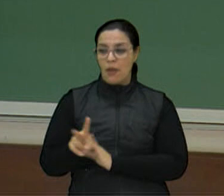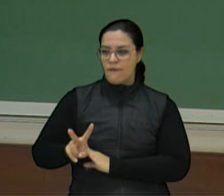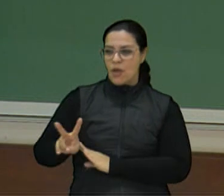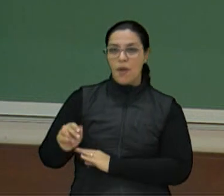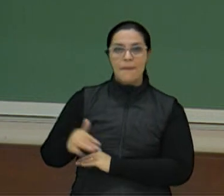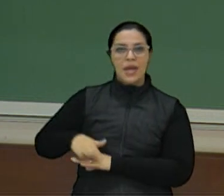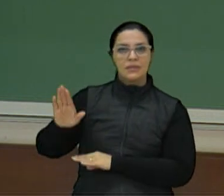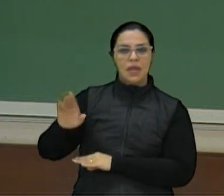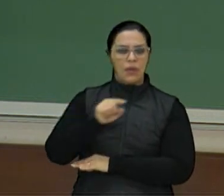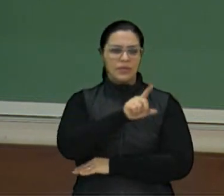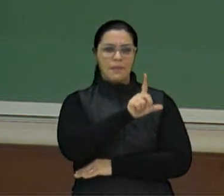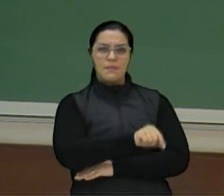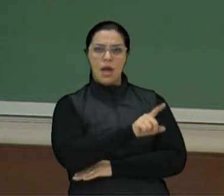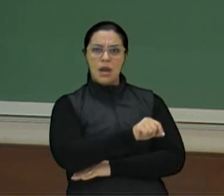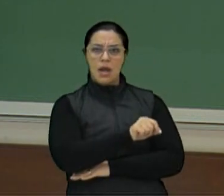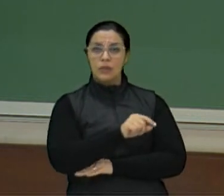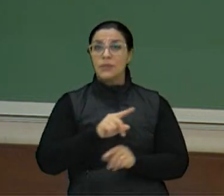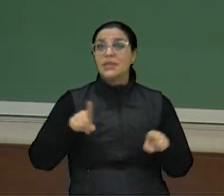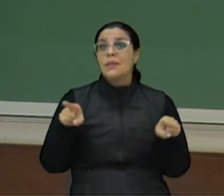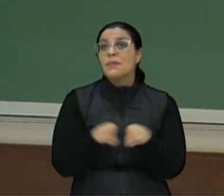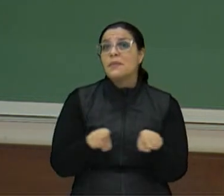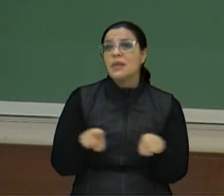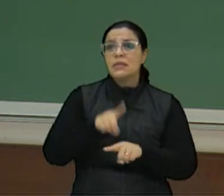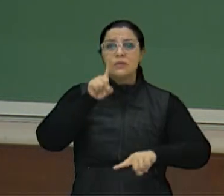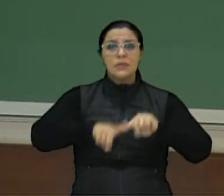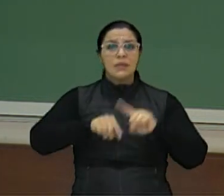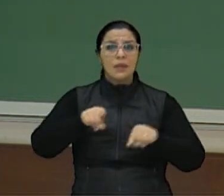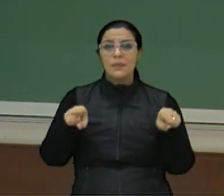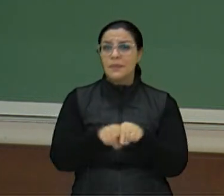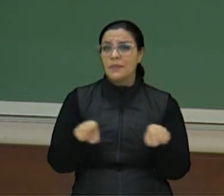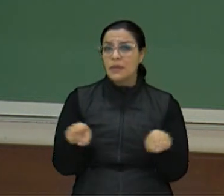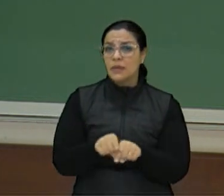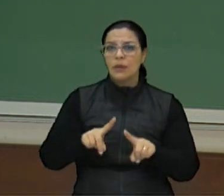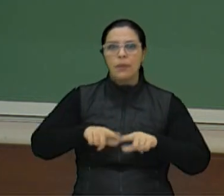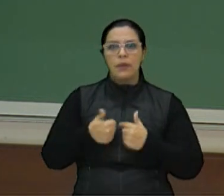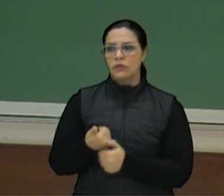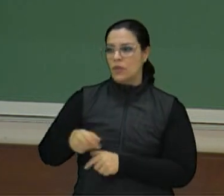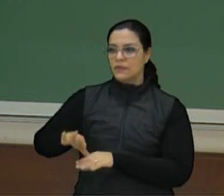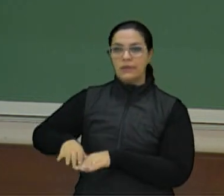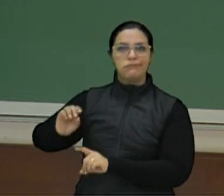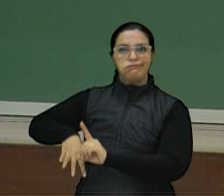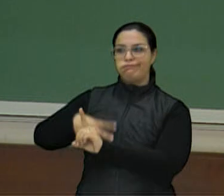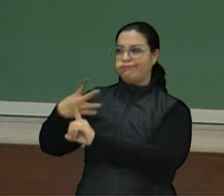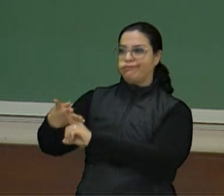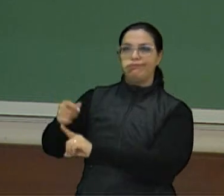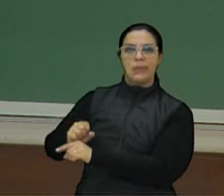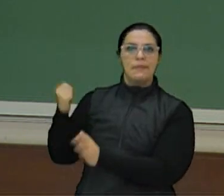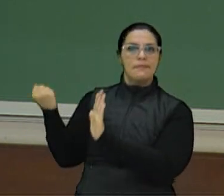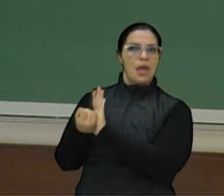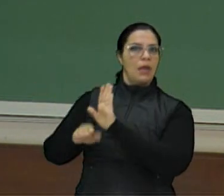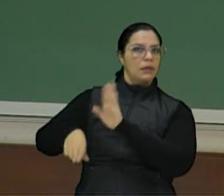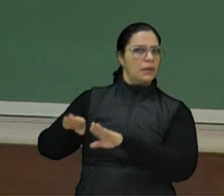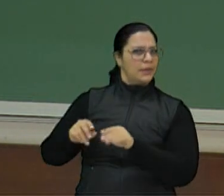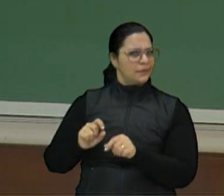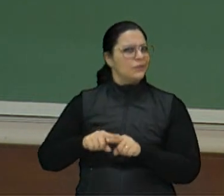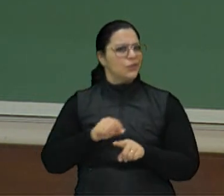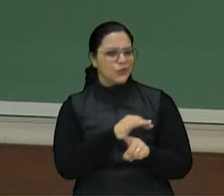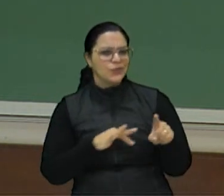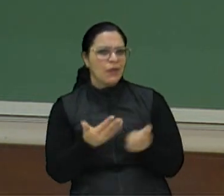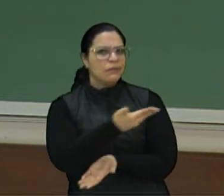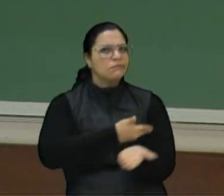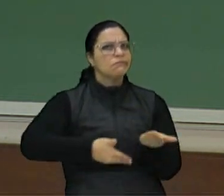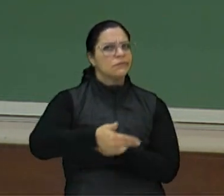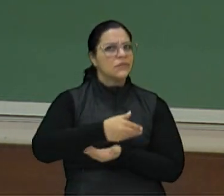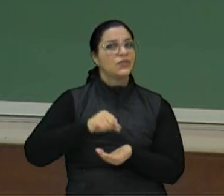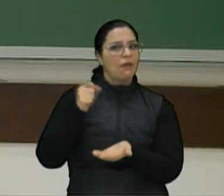altera o valor e multiplica várias vezes dependendo da marca. Então, sociedade de consumo, por